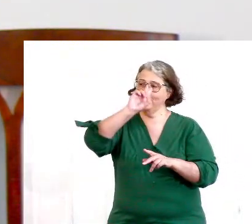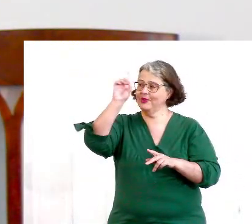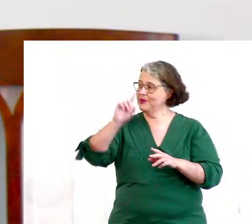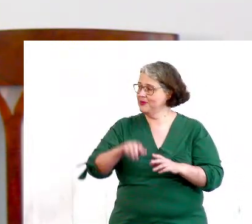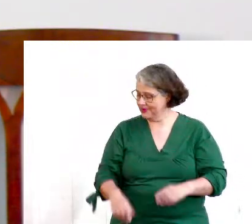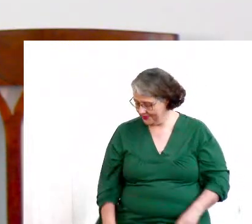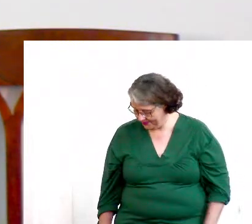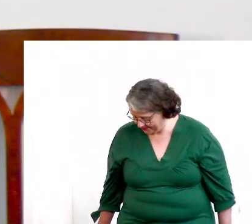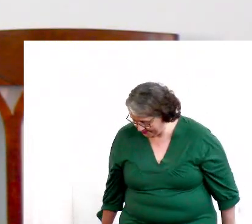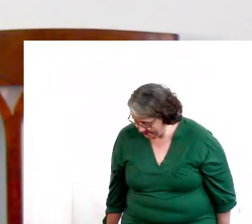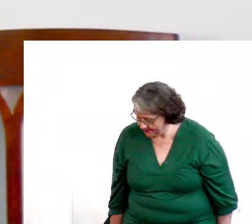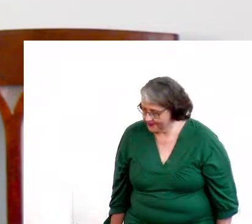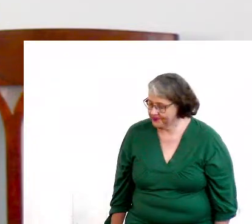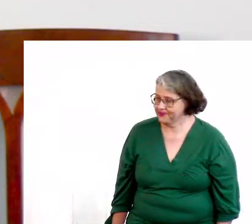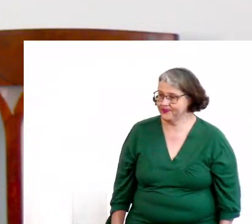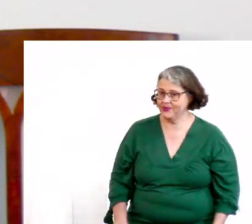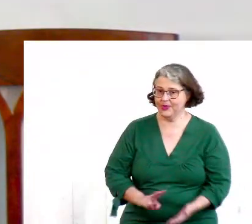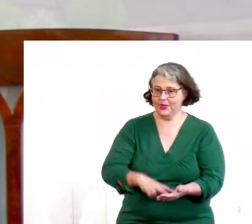Senhor.